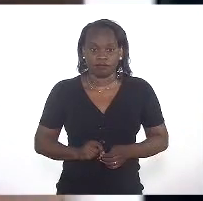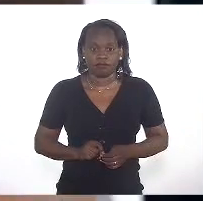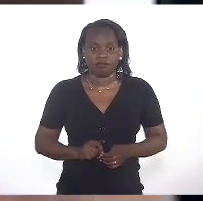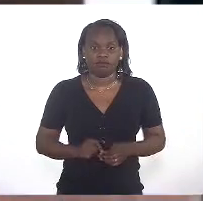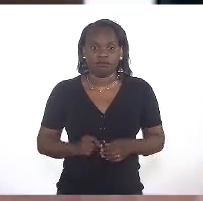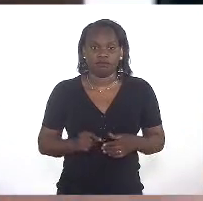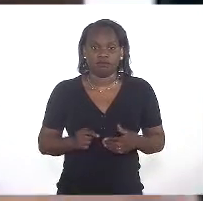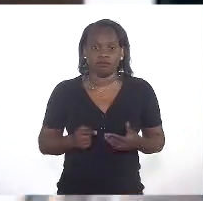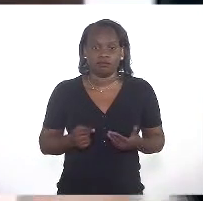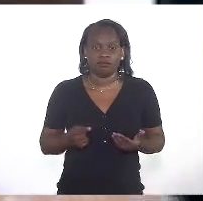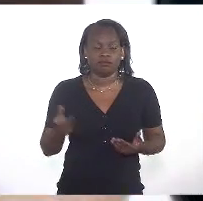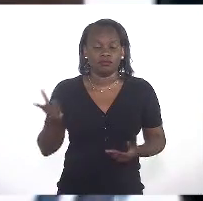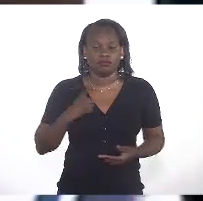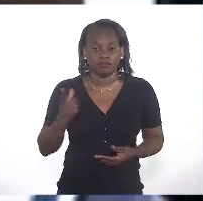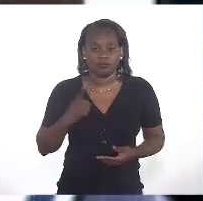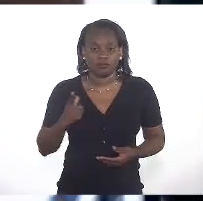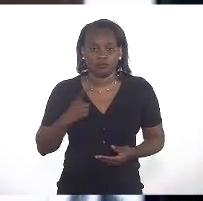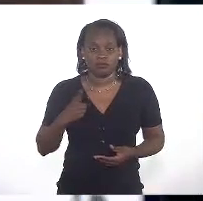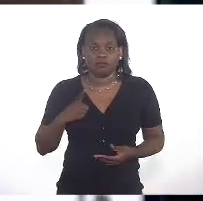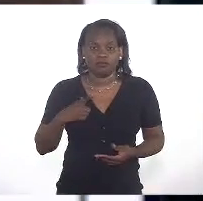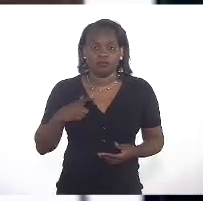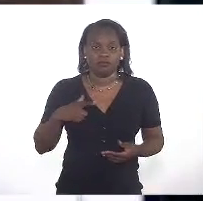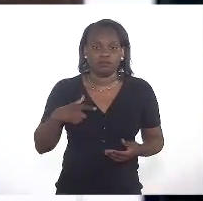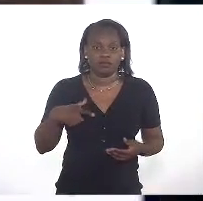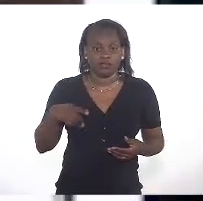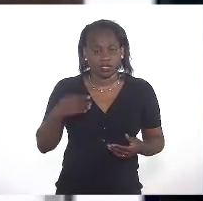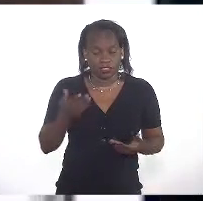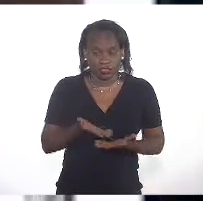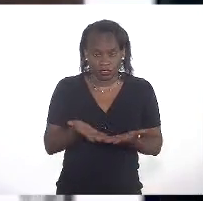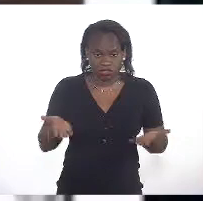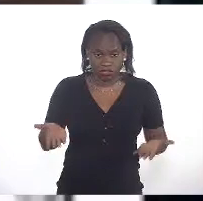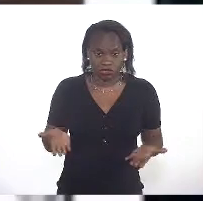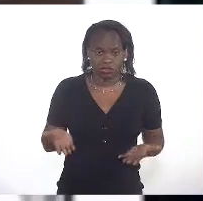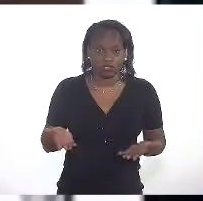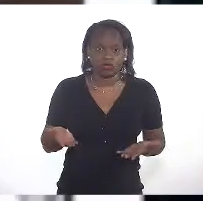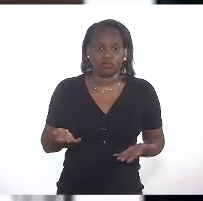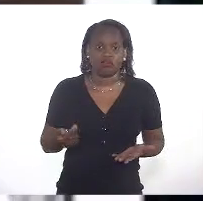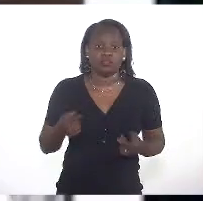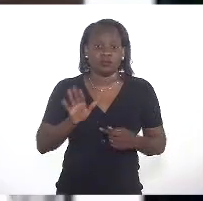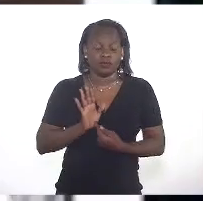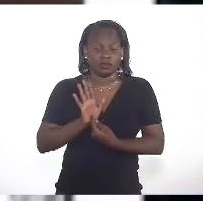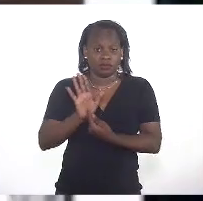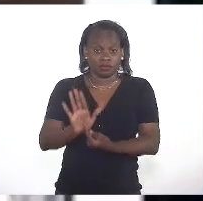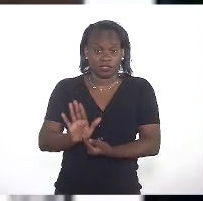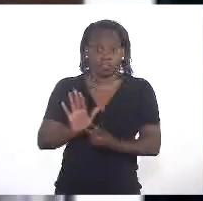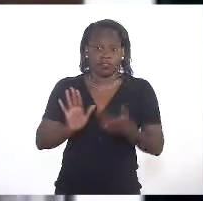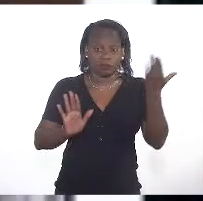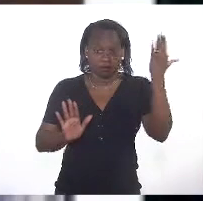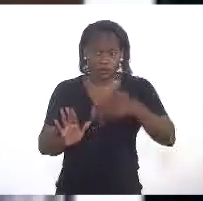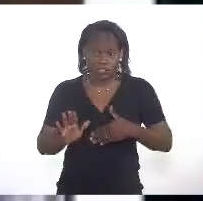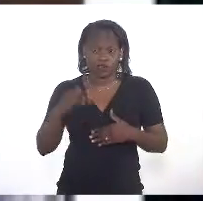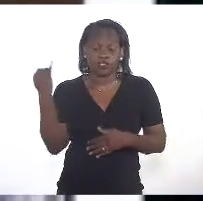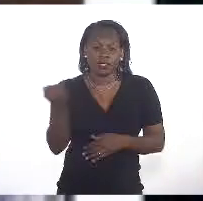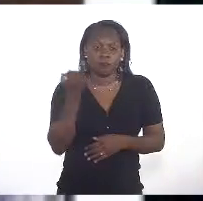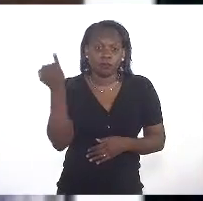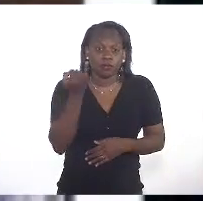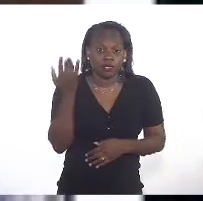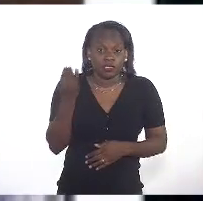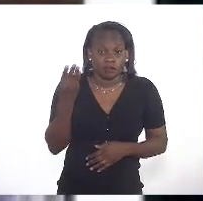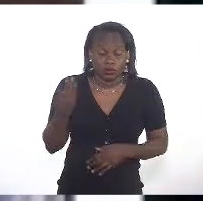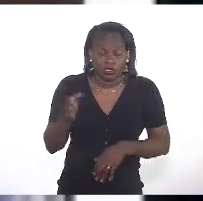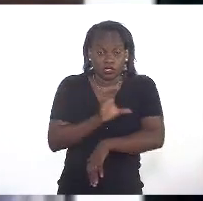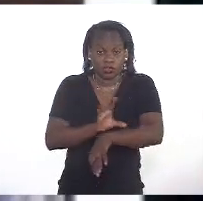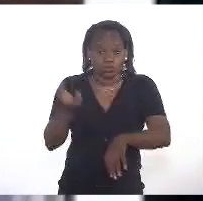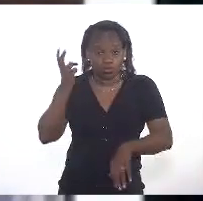Nós temos isto como uma demonstração de importância e relevância da